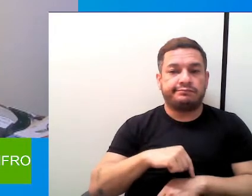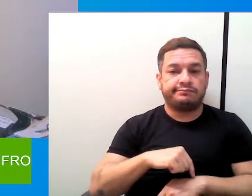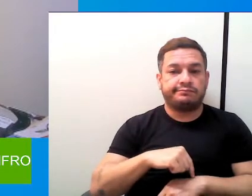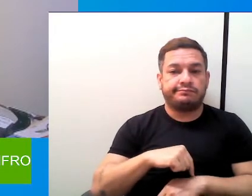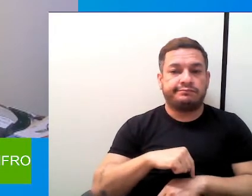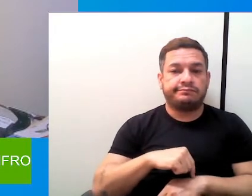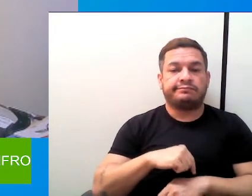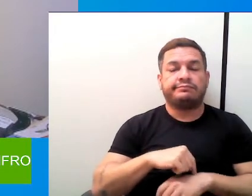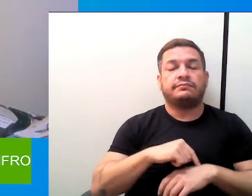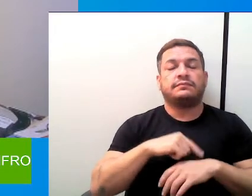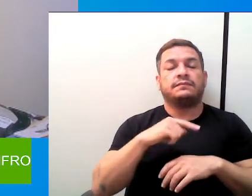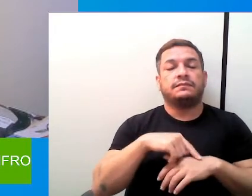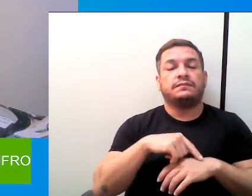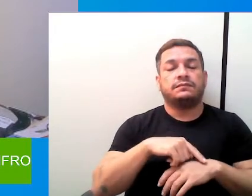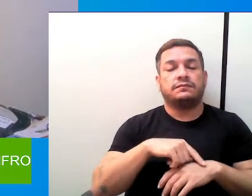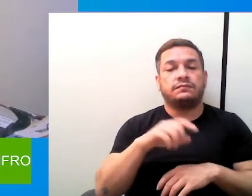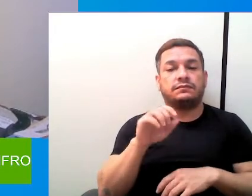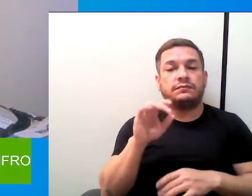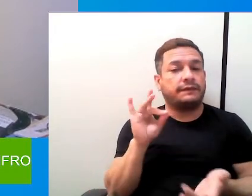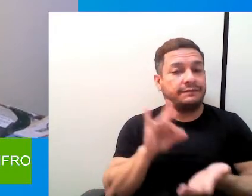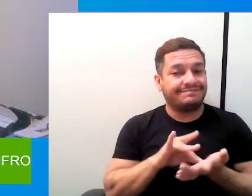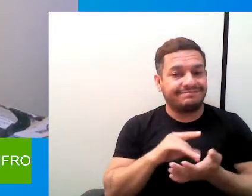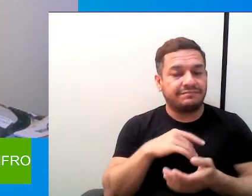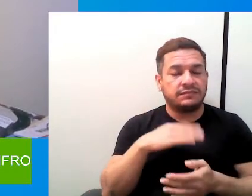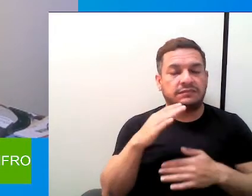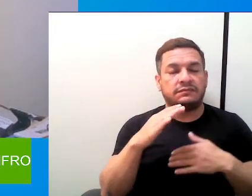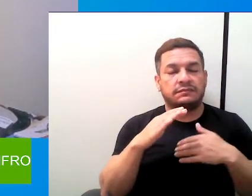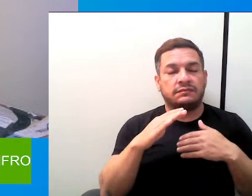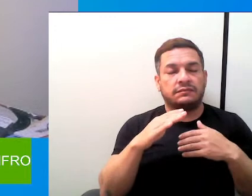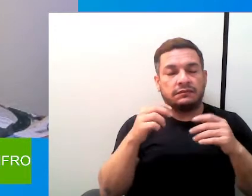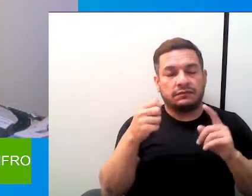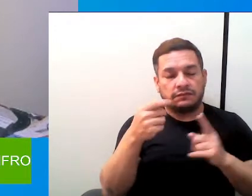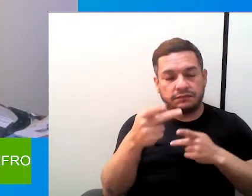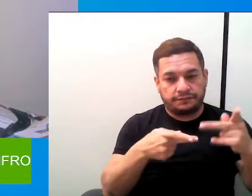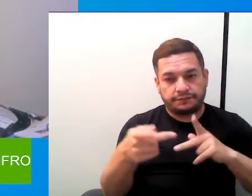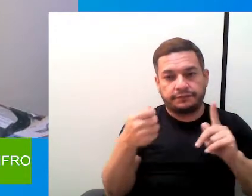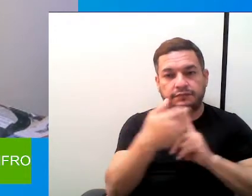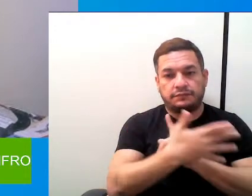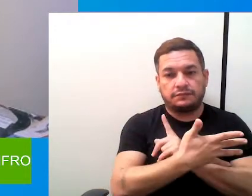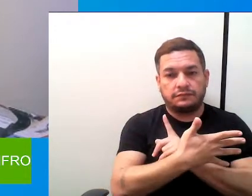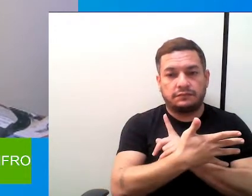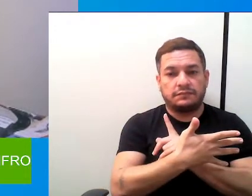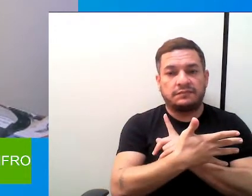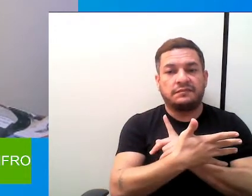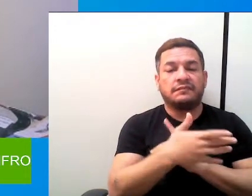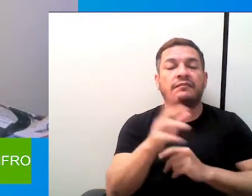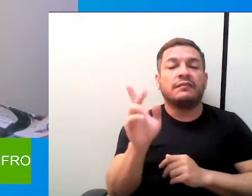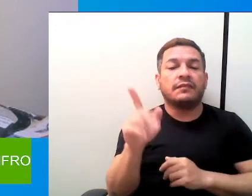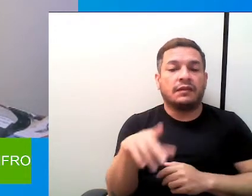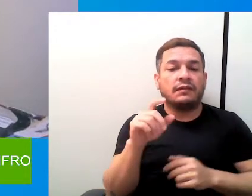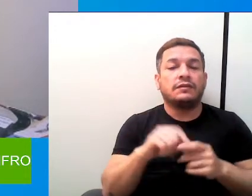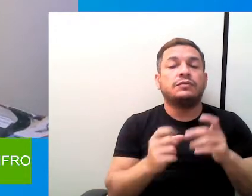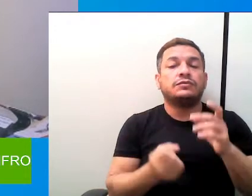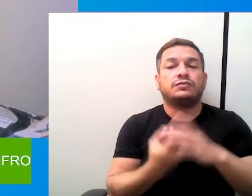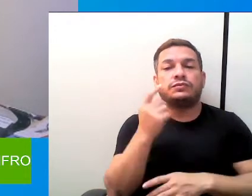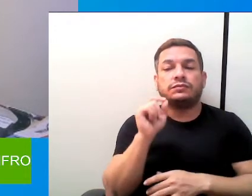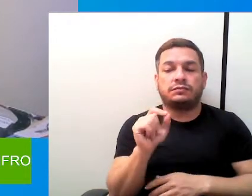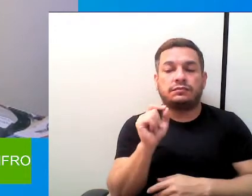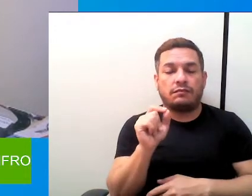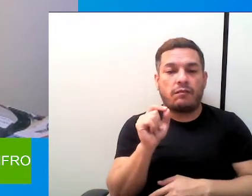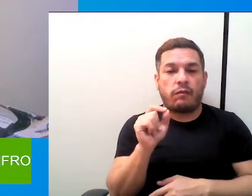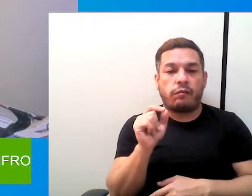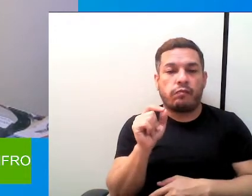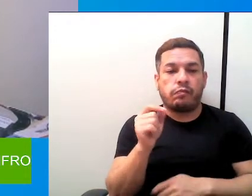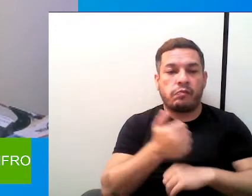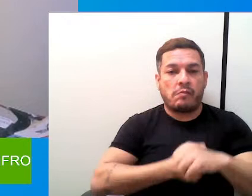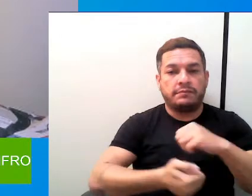desenvolver, aplicar efetivamente o projeto de extensão. E isso também acaba favorecendo o surgimento de